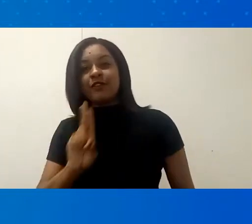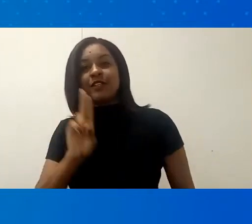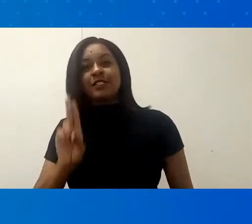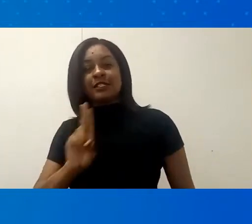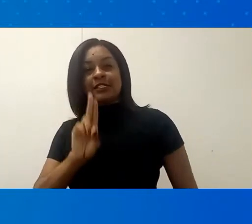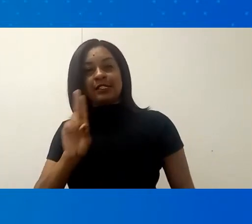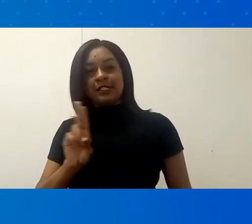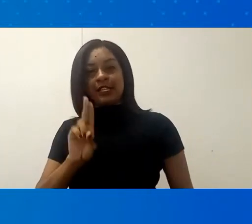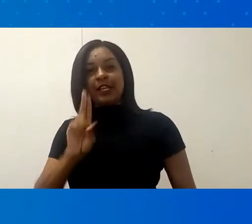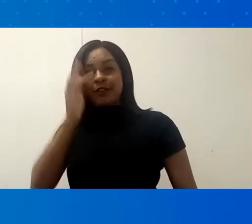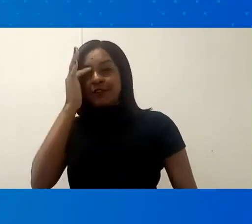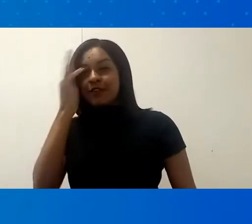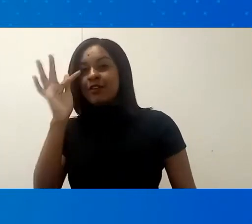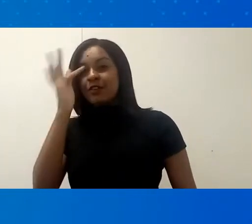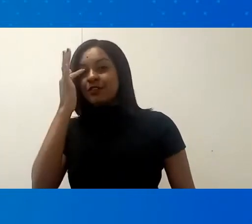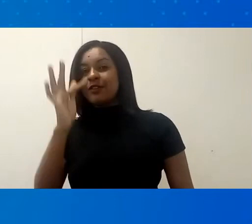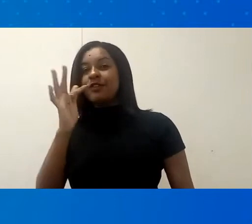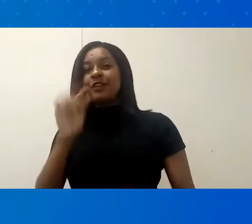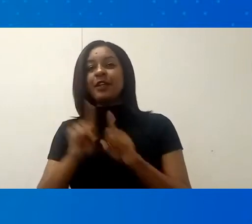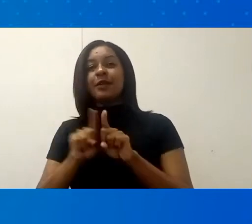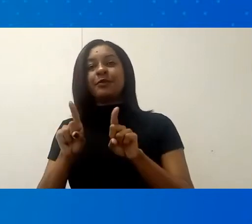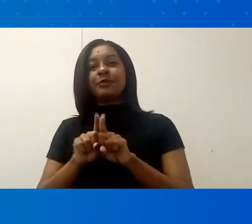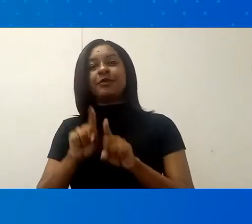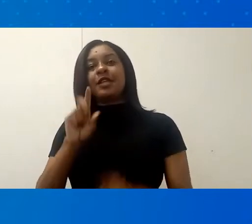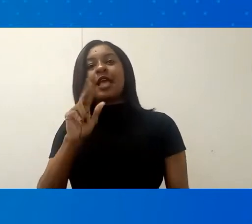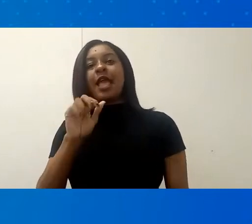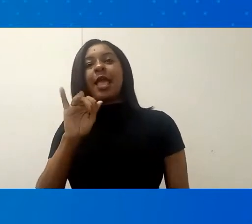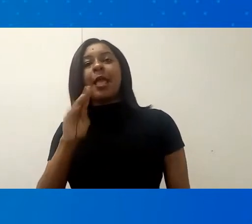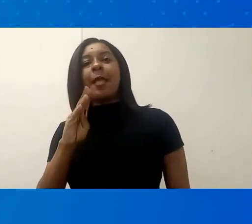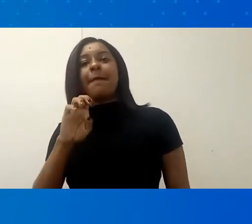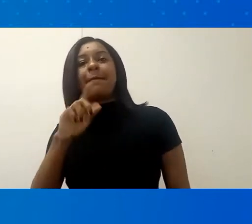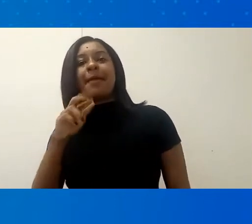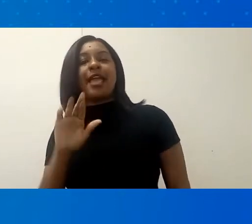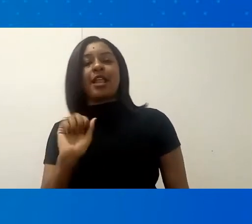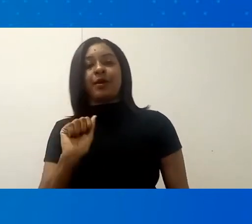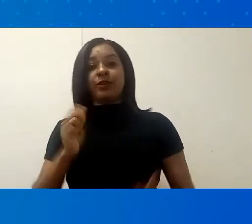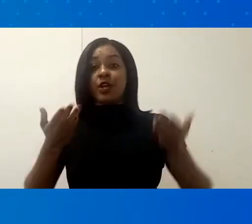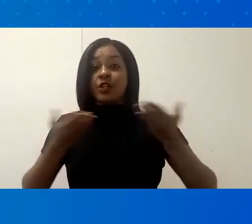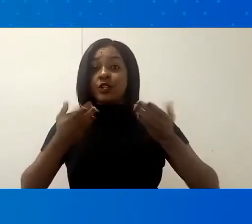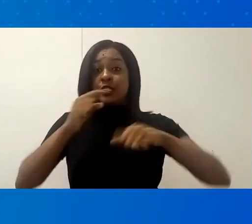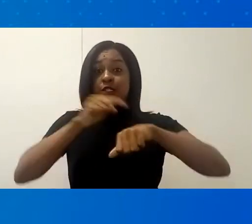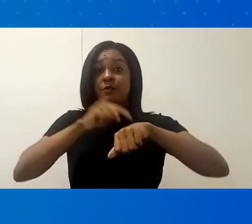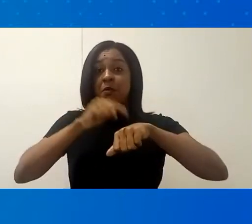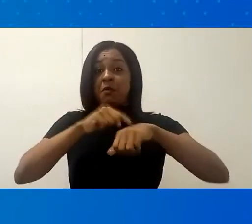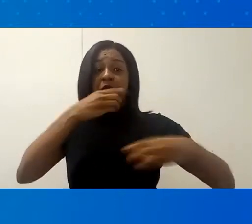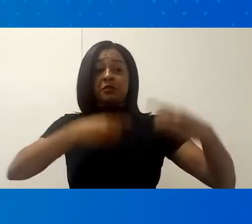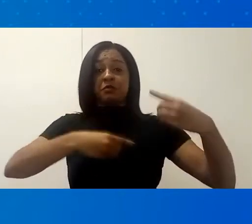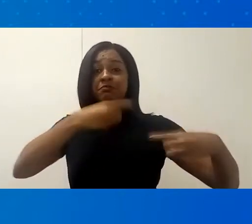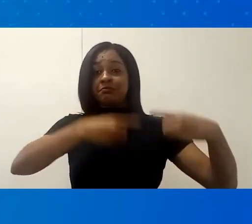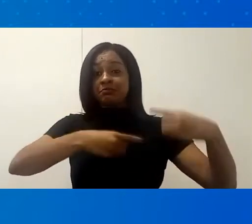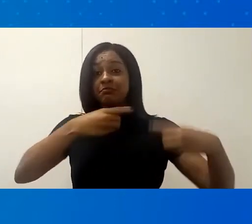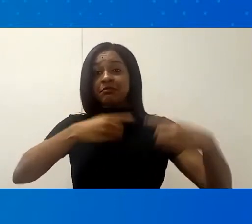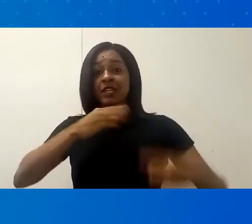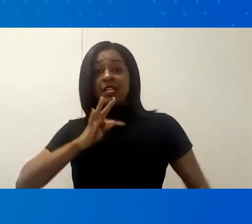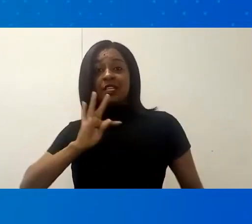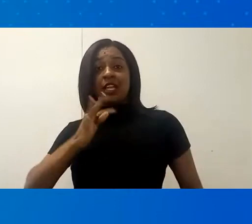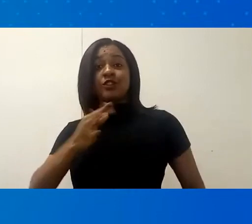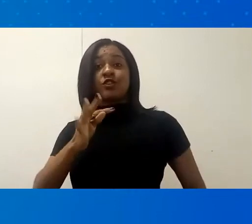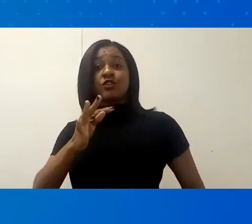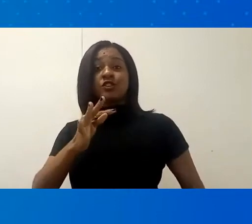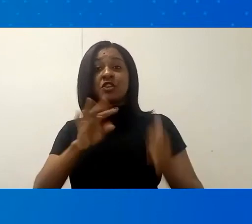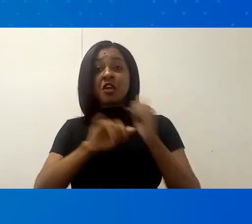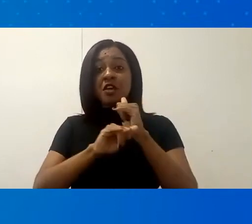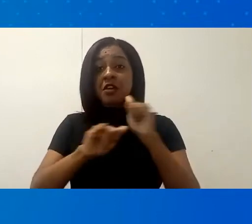neste momento nós discutiremos na mesa redonda sobre tecnologias da informação e da